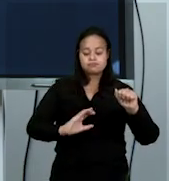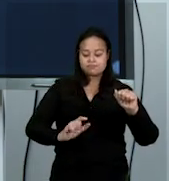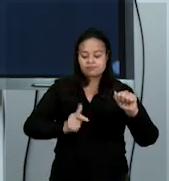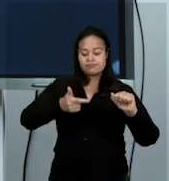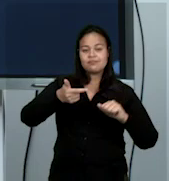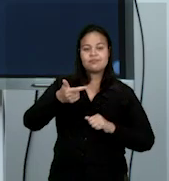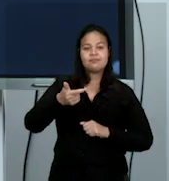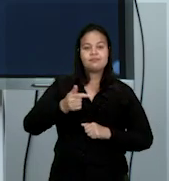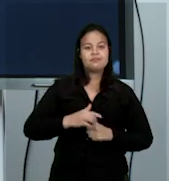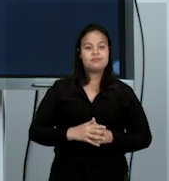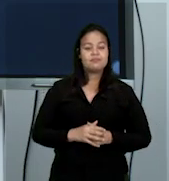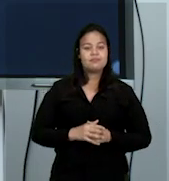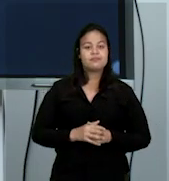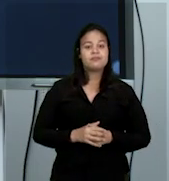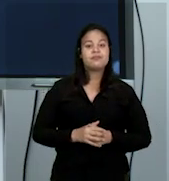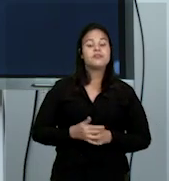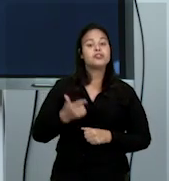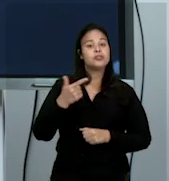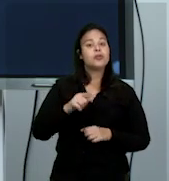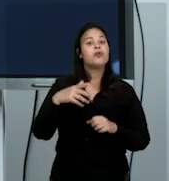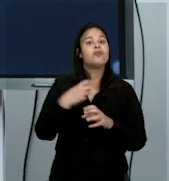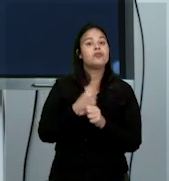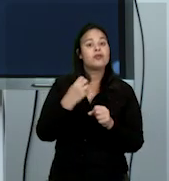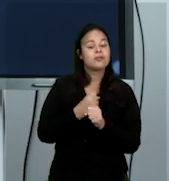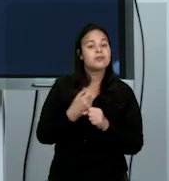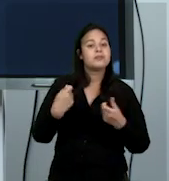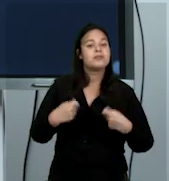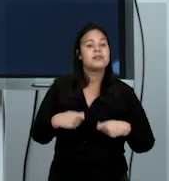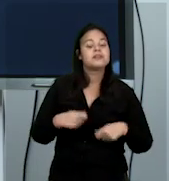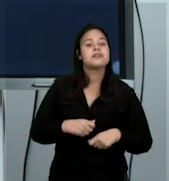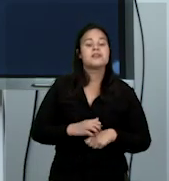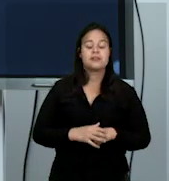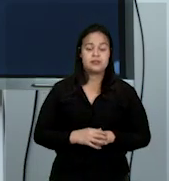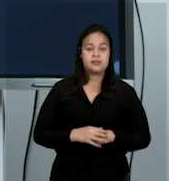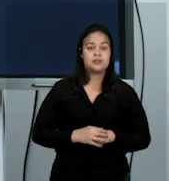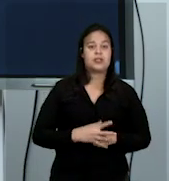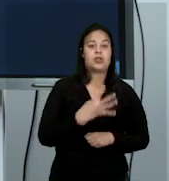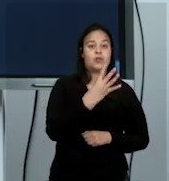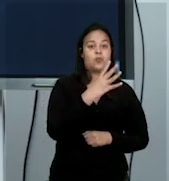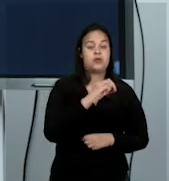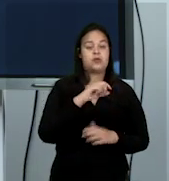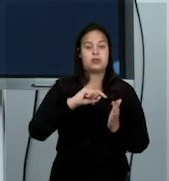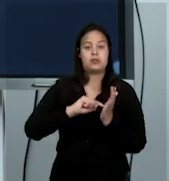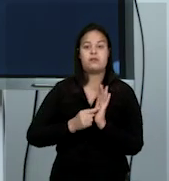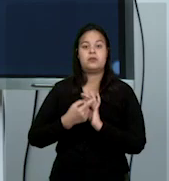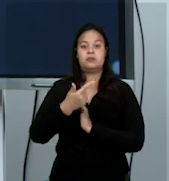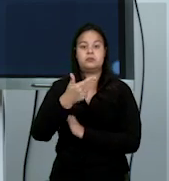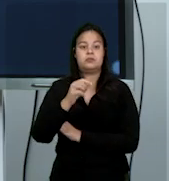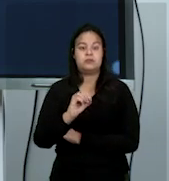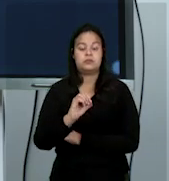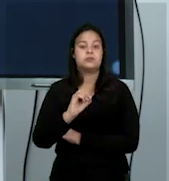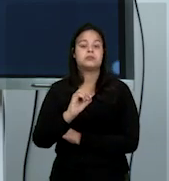agora, eu vou fazer essa conta. 40 vezes 20,